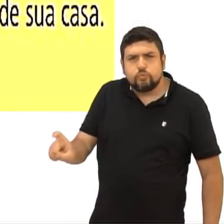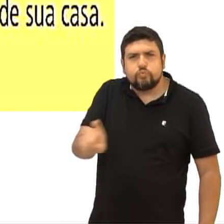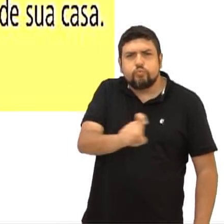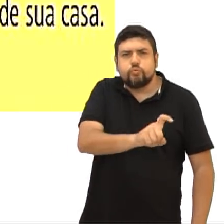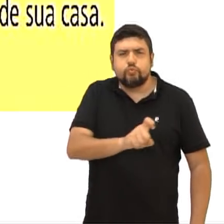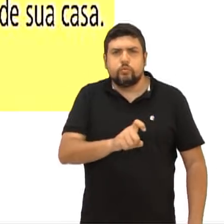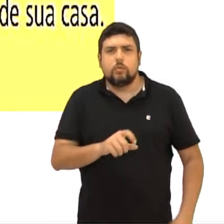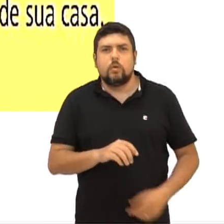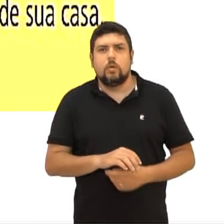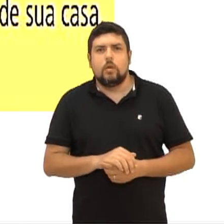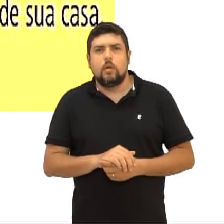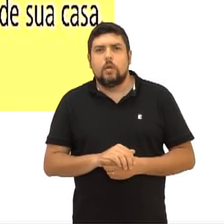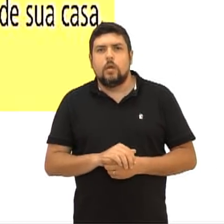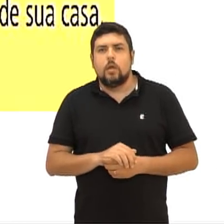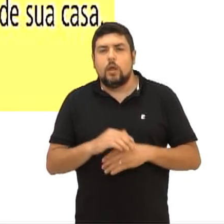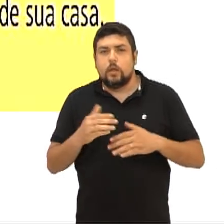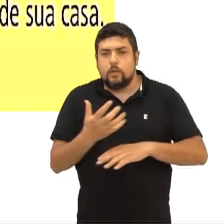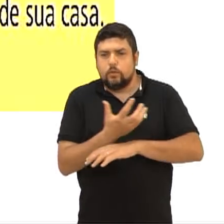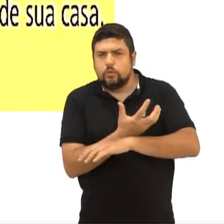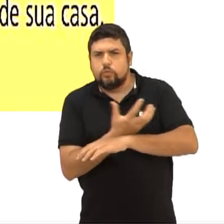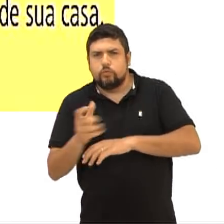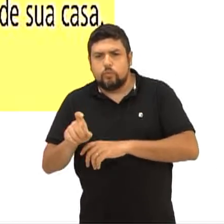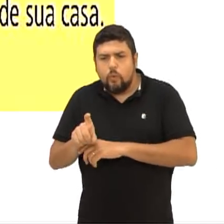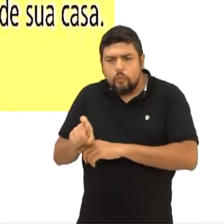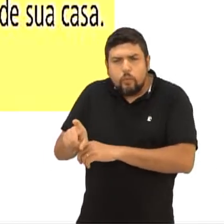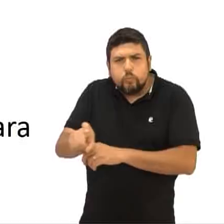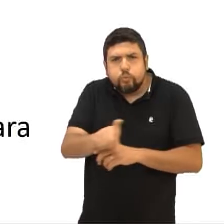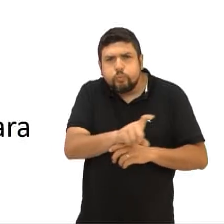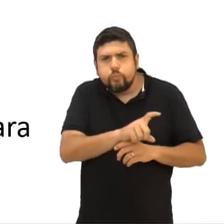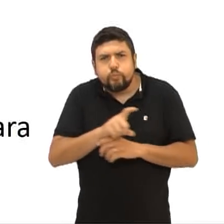às plantas e mata o mosquito.